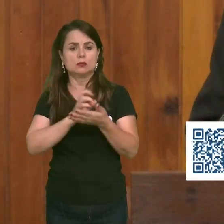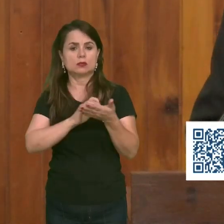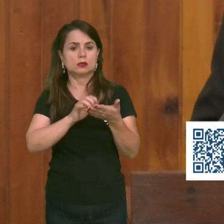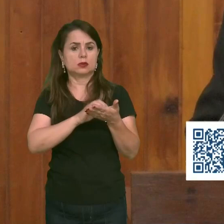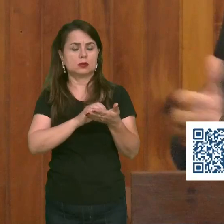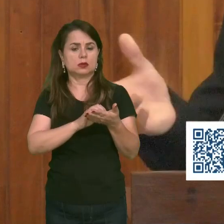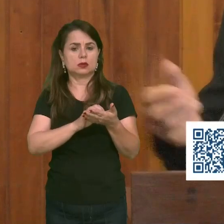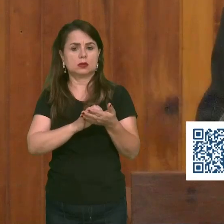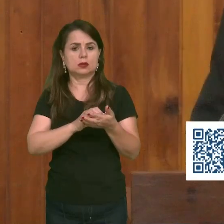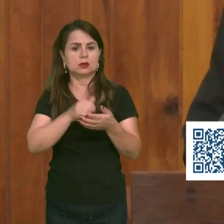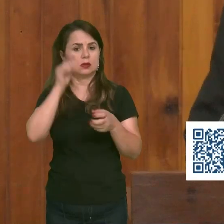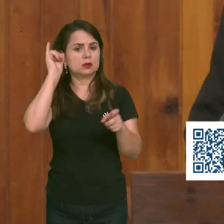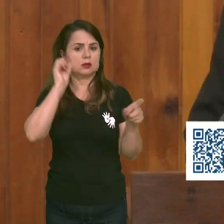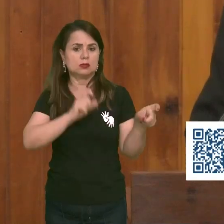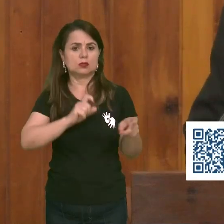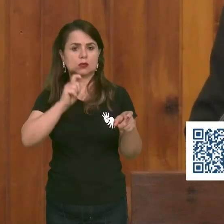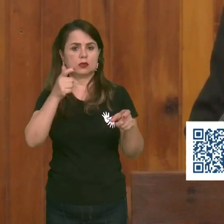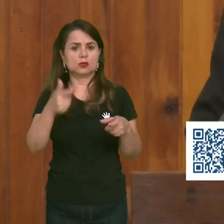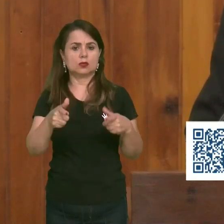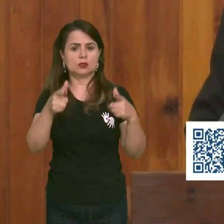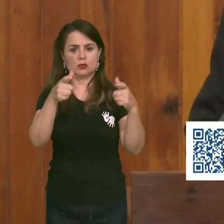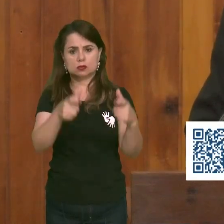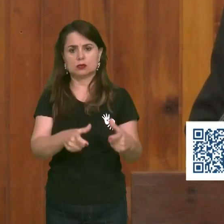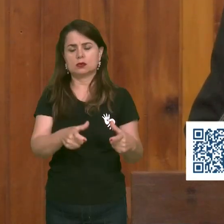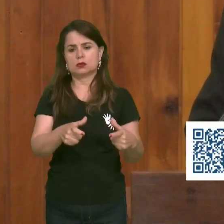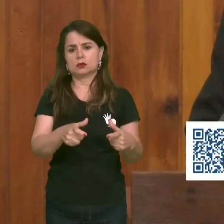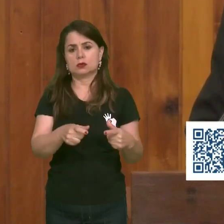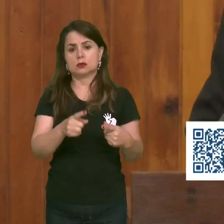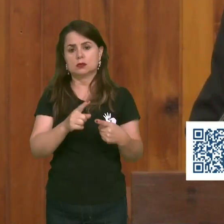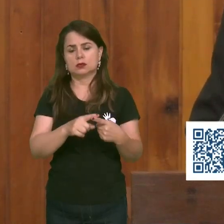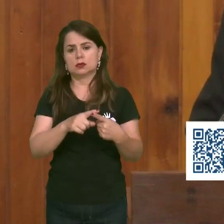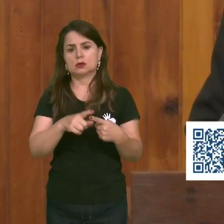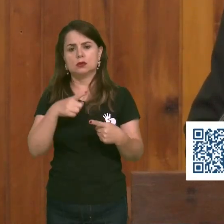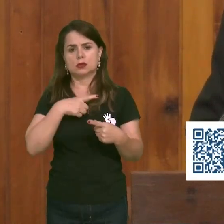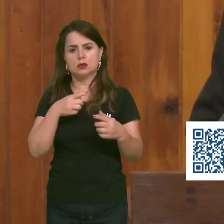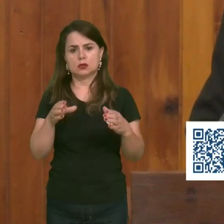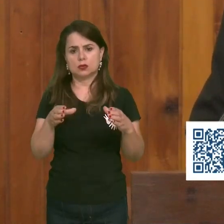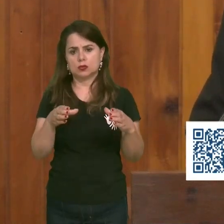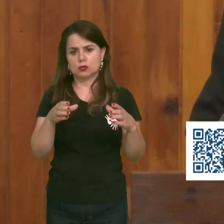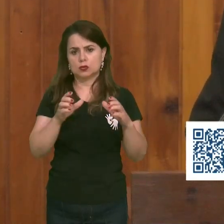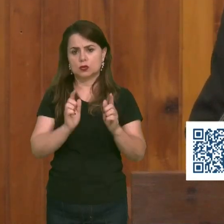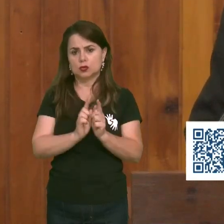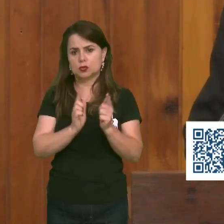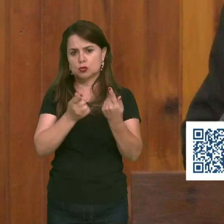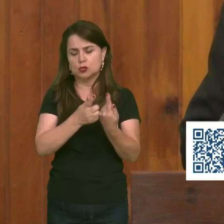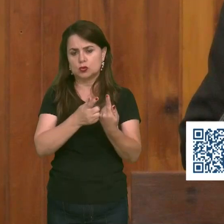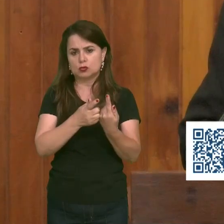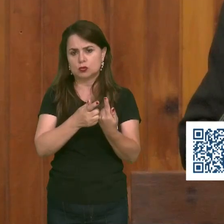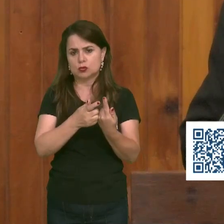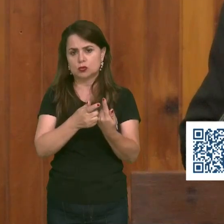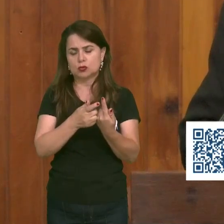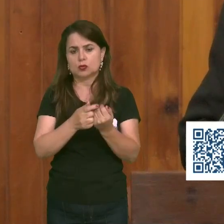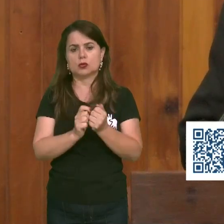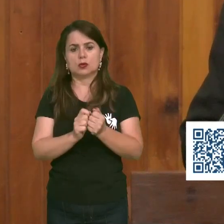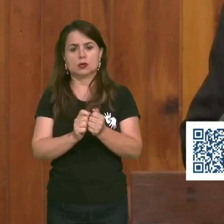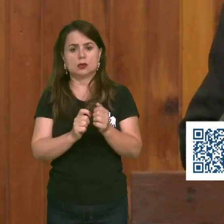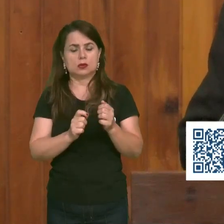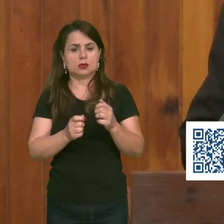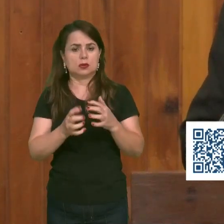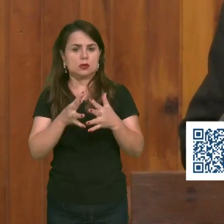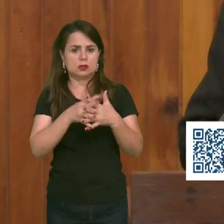Agricultura acabamos de montar aí a Patrulha mecanizada rural na Secretaria da Agricultura com implementos